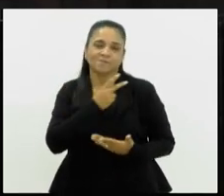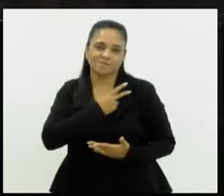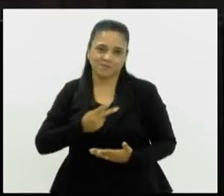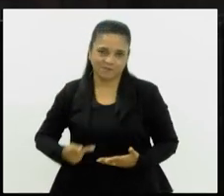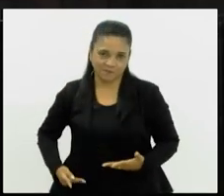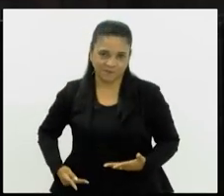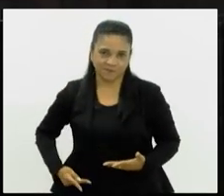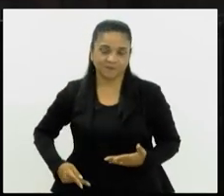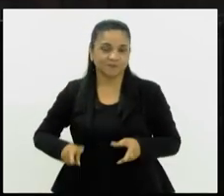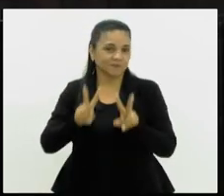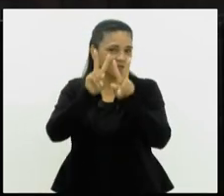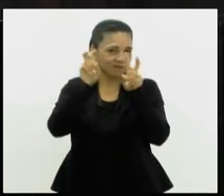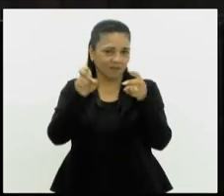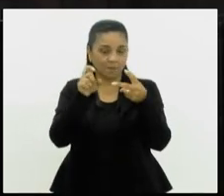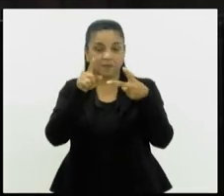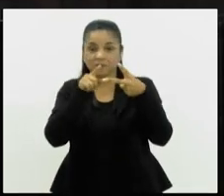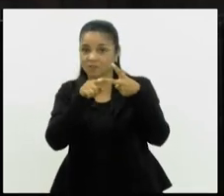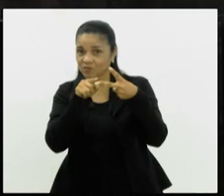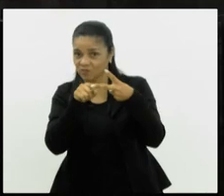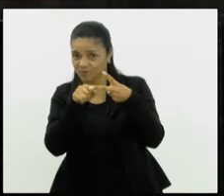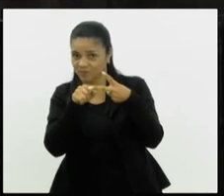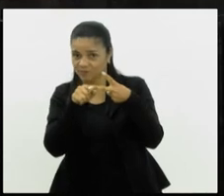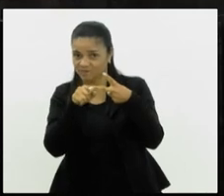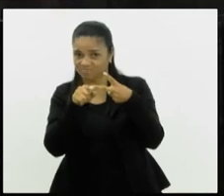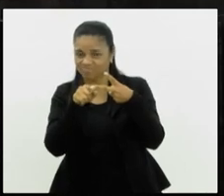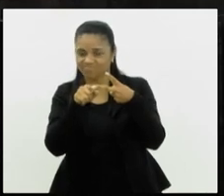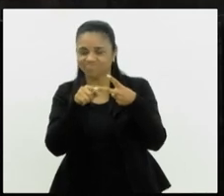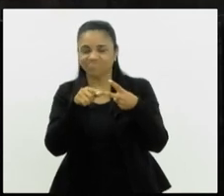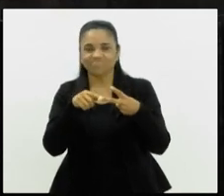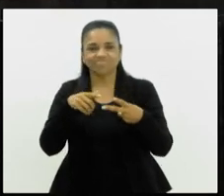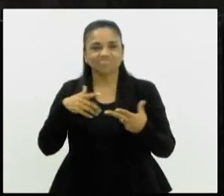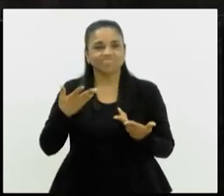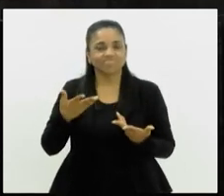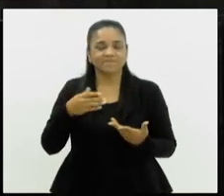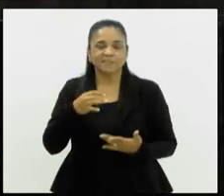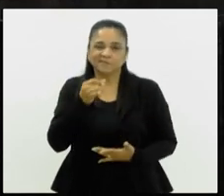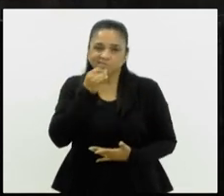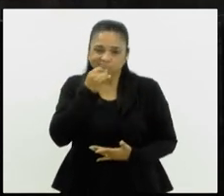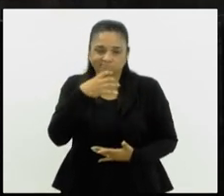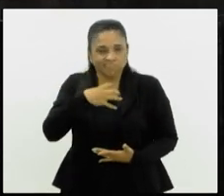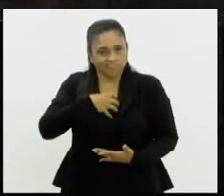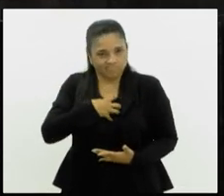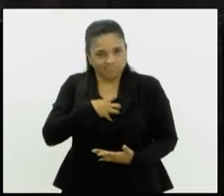de um outro assunto que agora me entristece. Mas, veja,